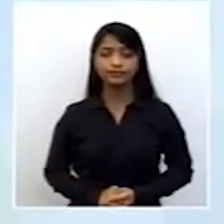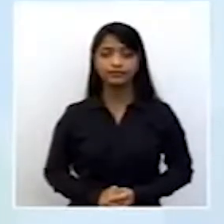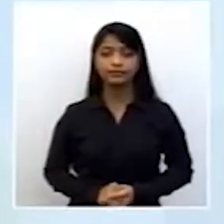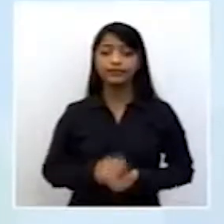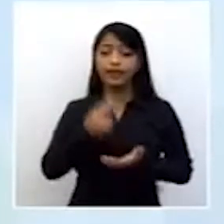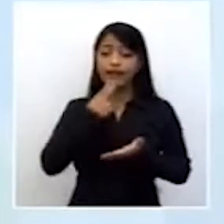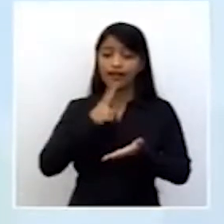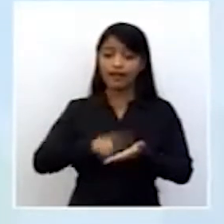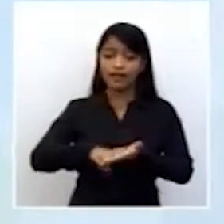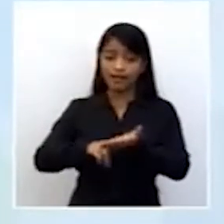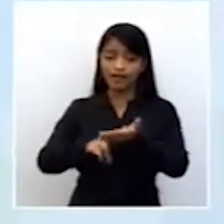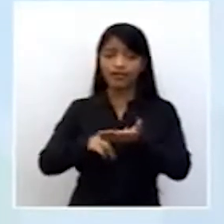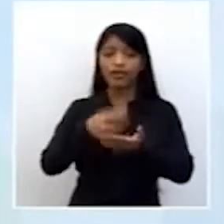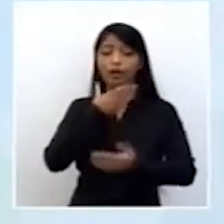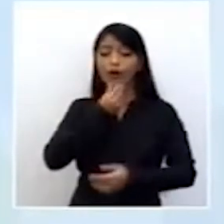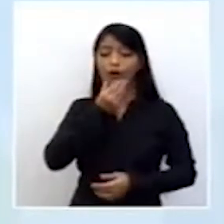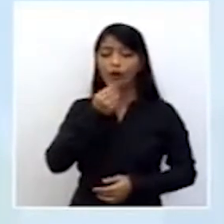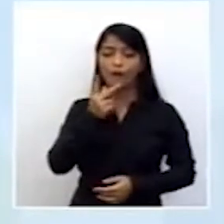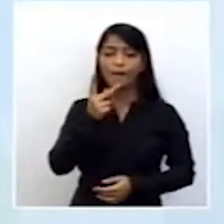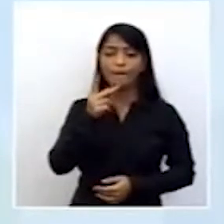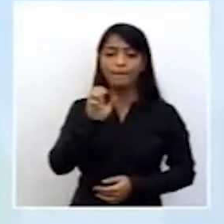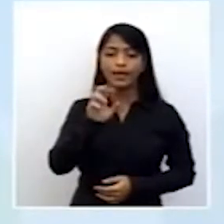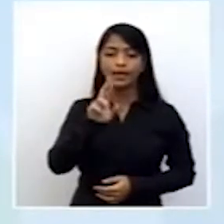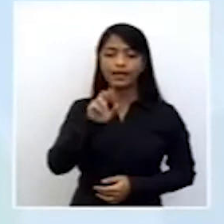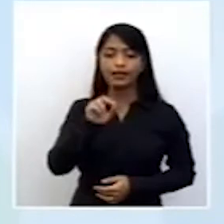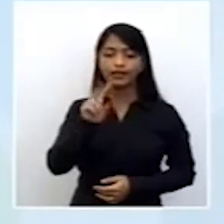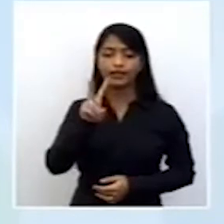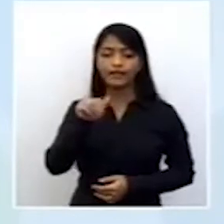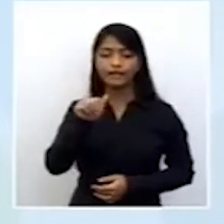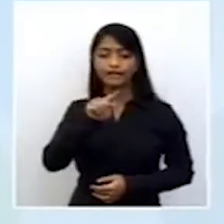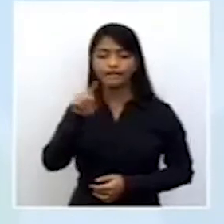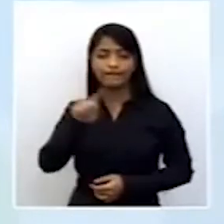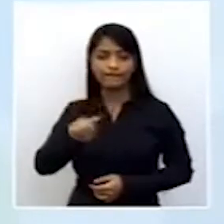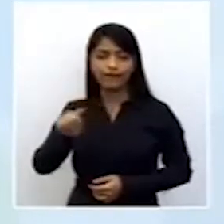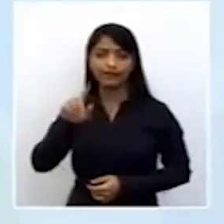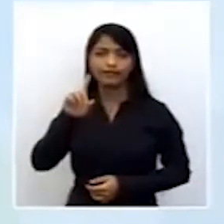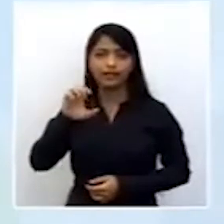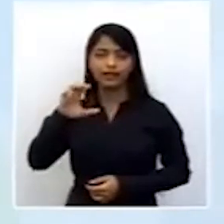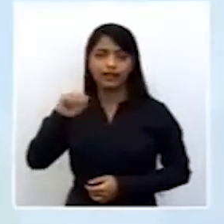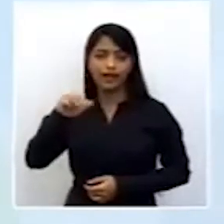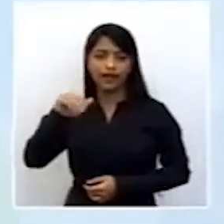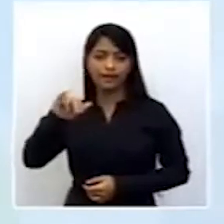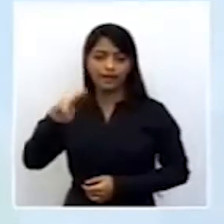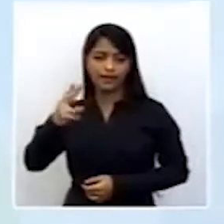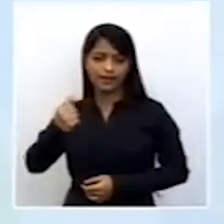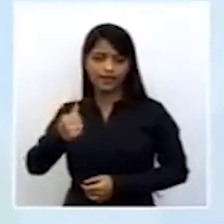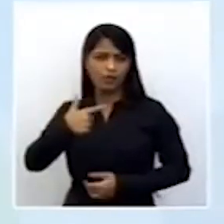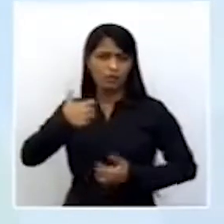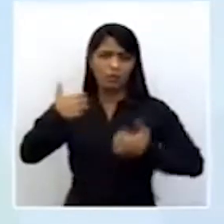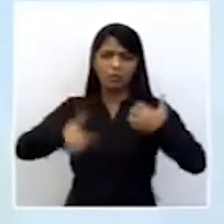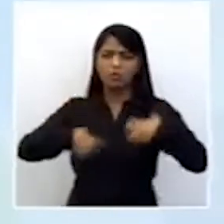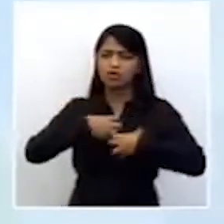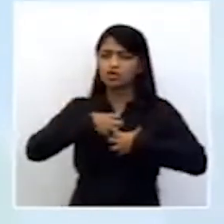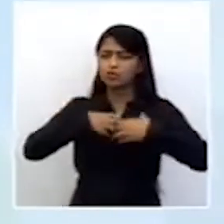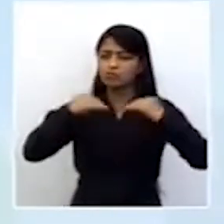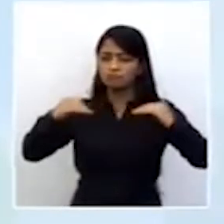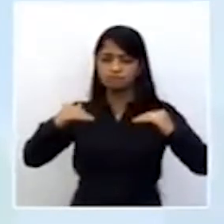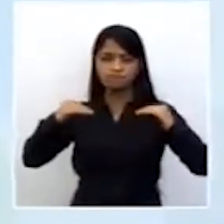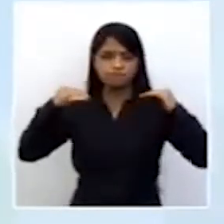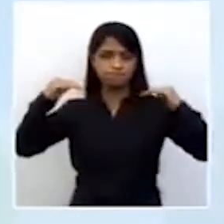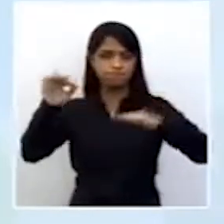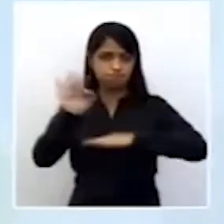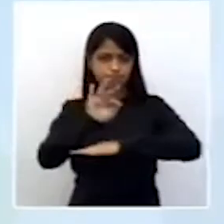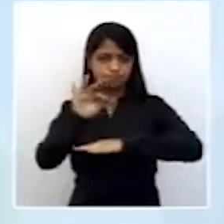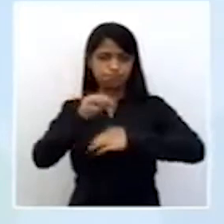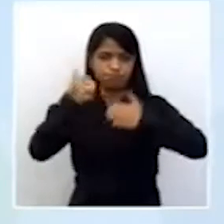A carta pero Vaz de Caminha. Senhor, posto que capitão mor desta vossa frota, e assim os outros